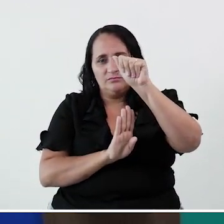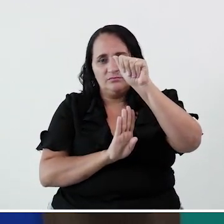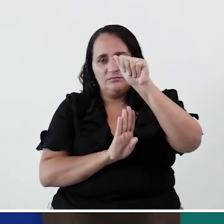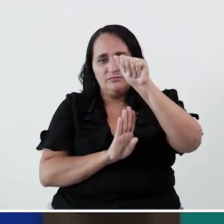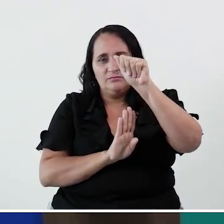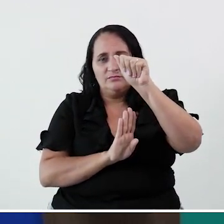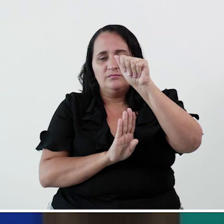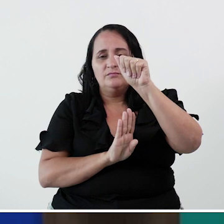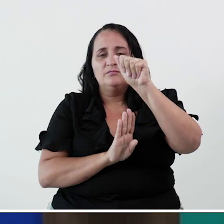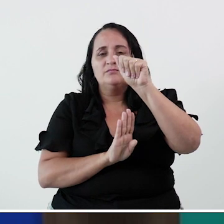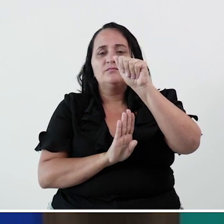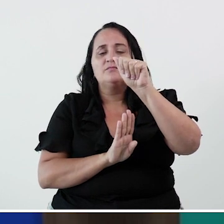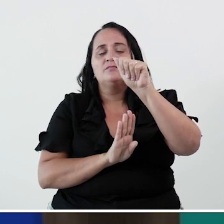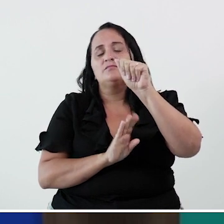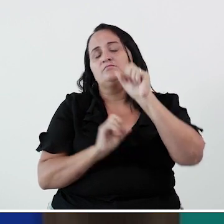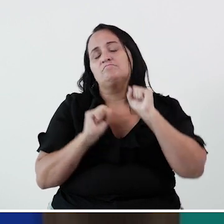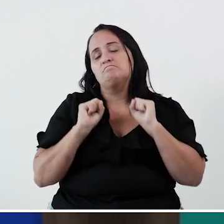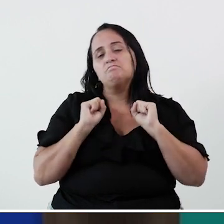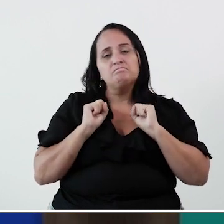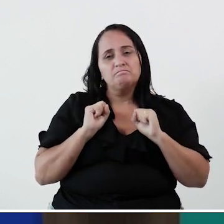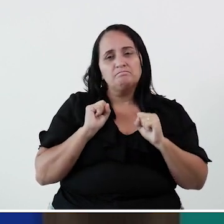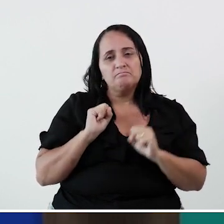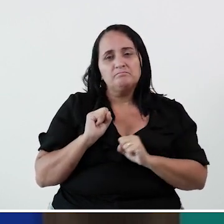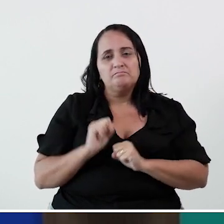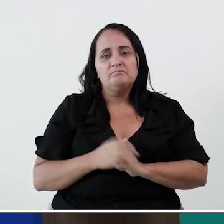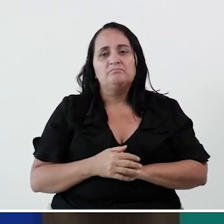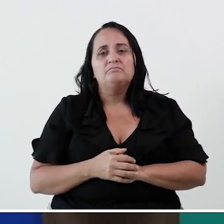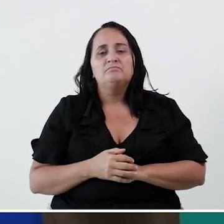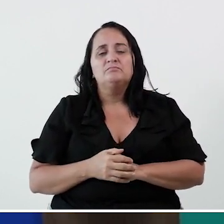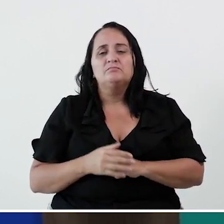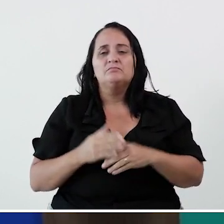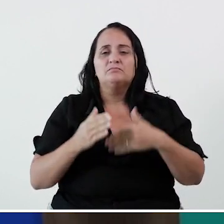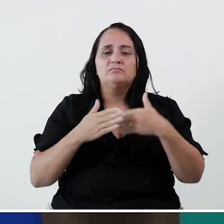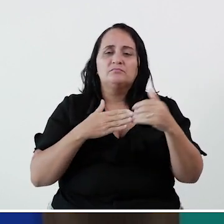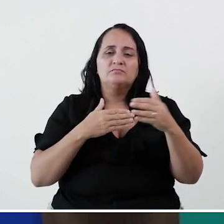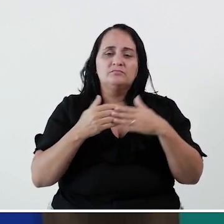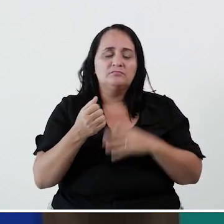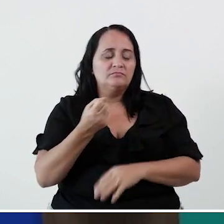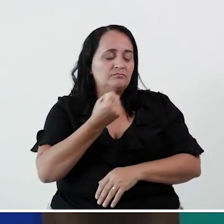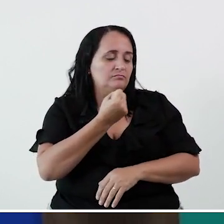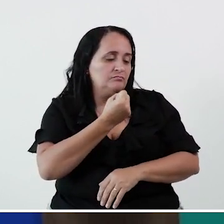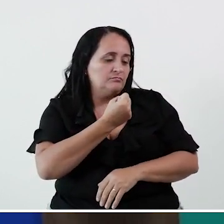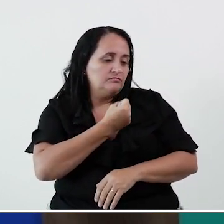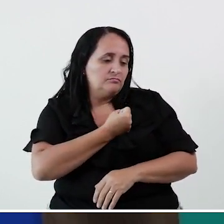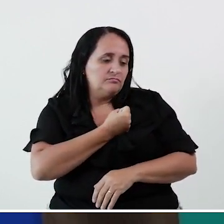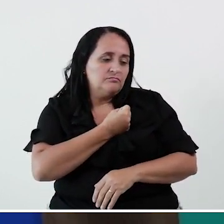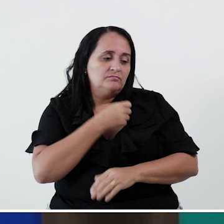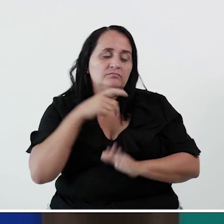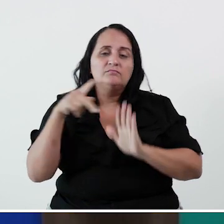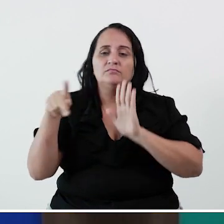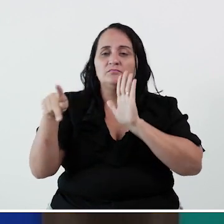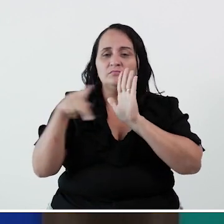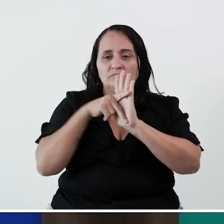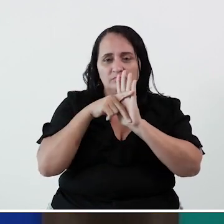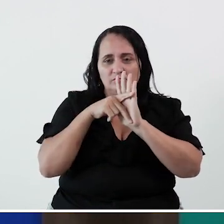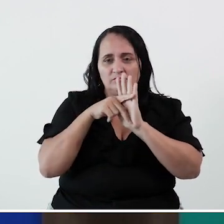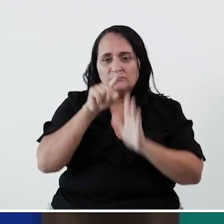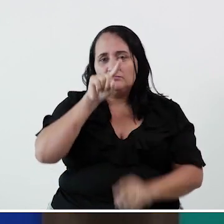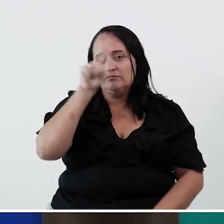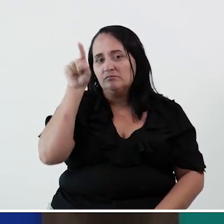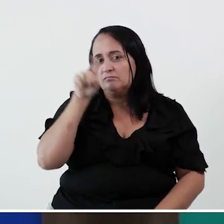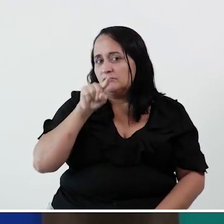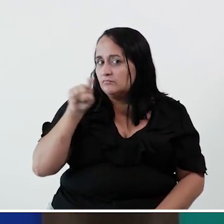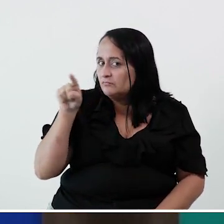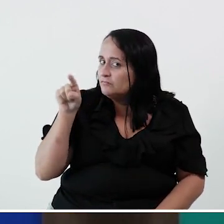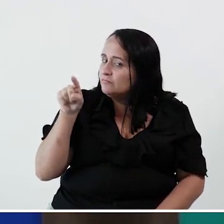A pode ser qualquer número pertencente ao conjunto dos números